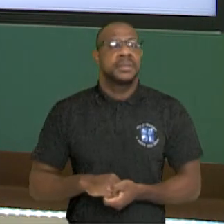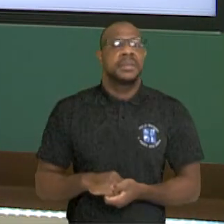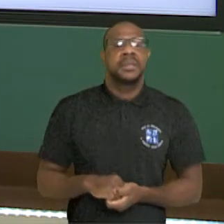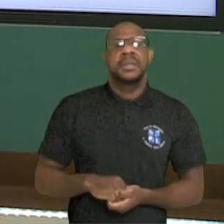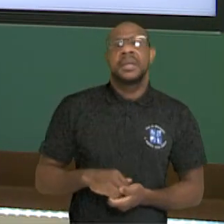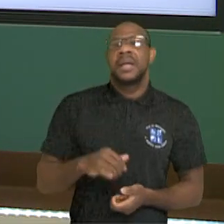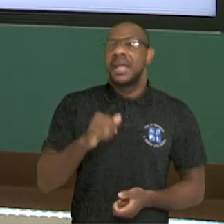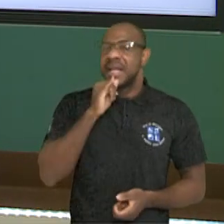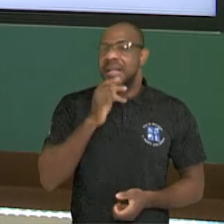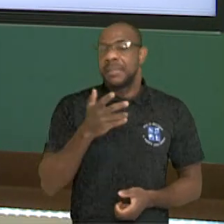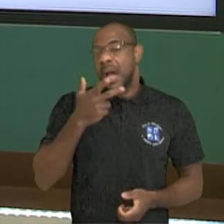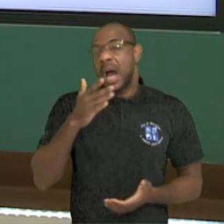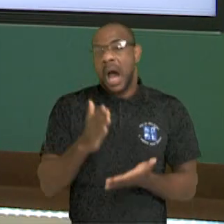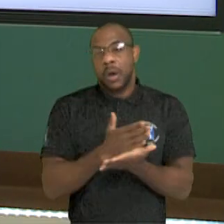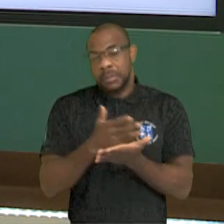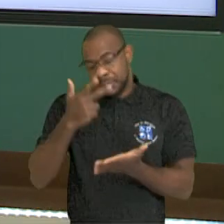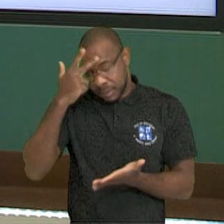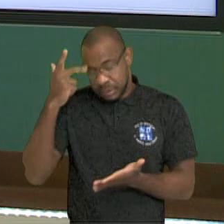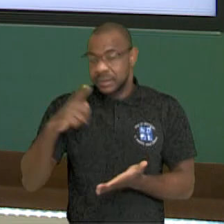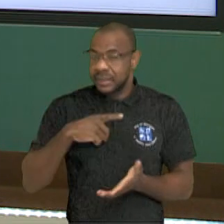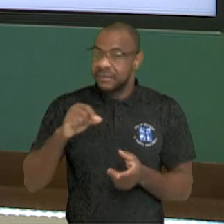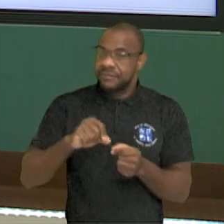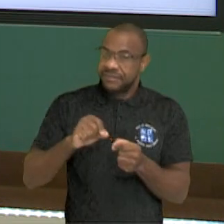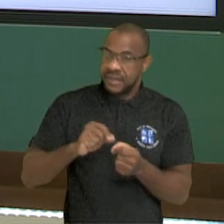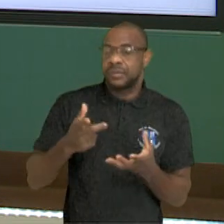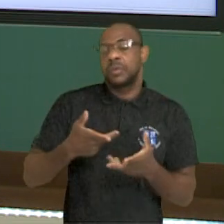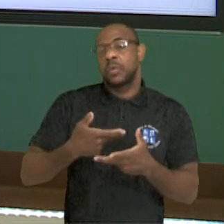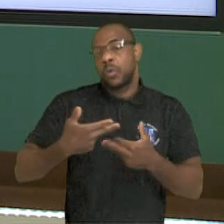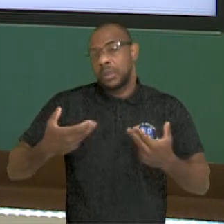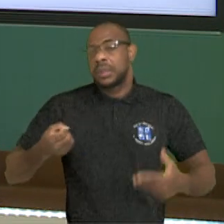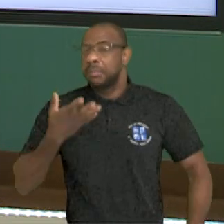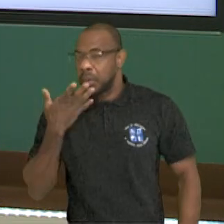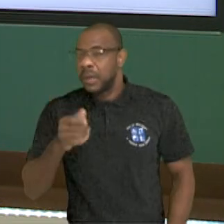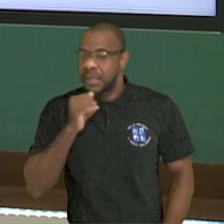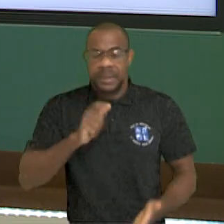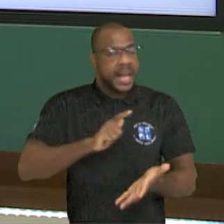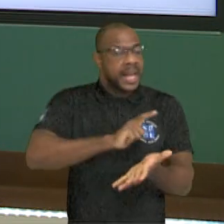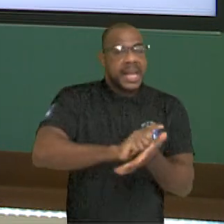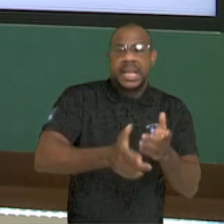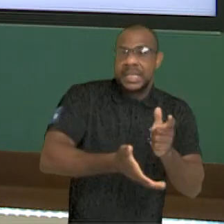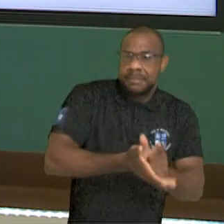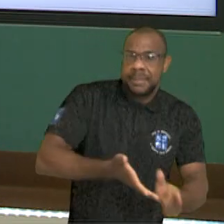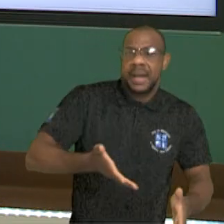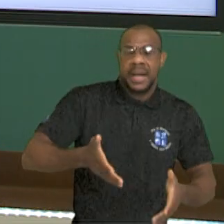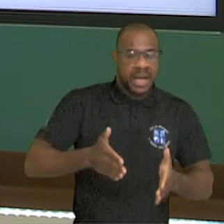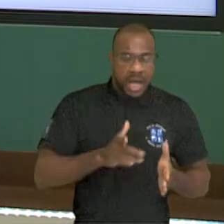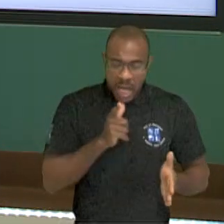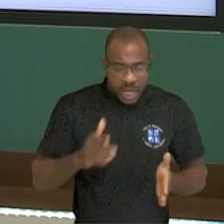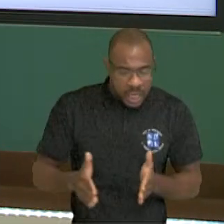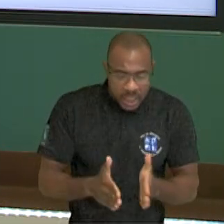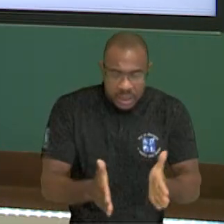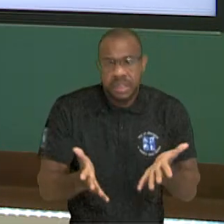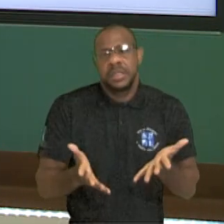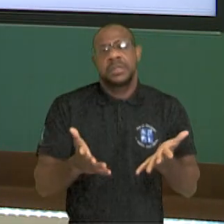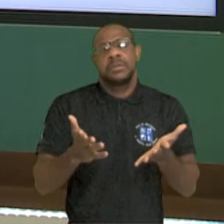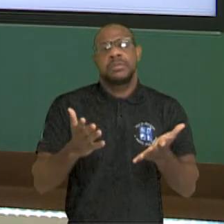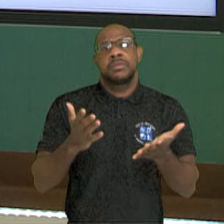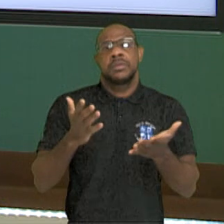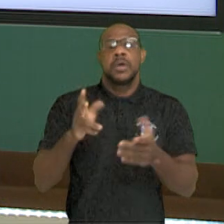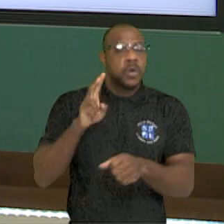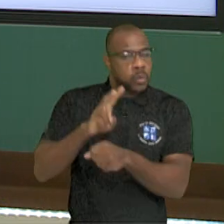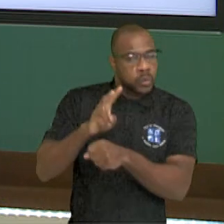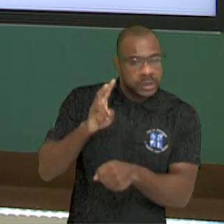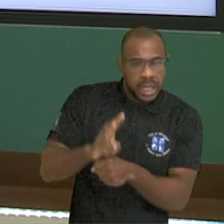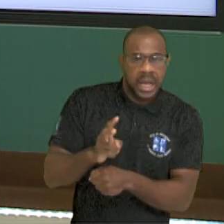despoluir rios, retirar ou recolher lixos, né, de ambientes ali de mata, de floresta, né?